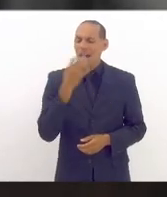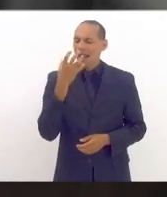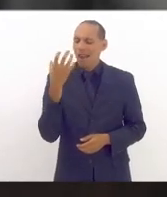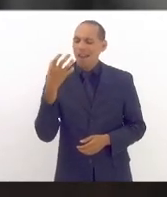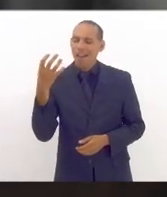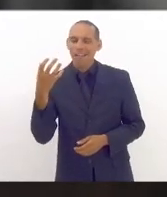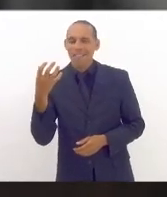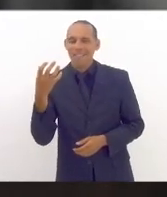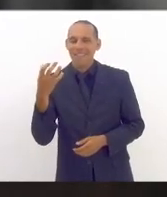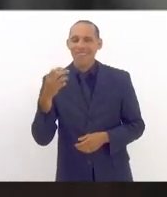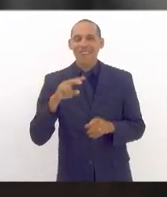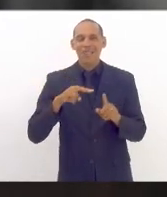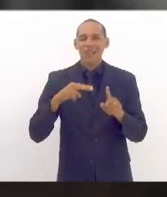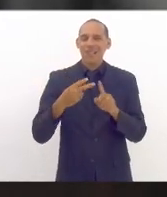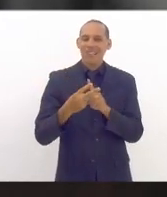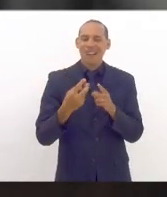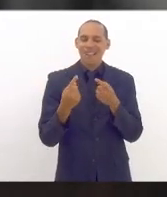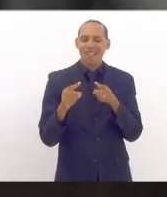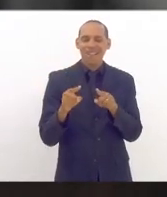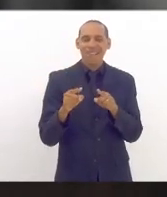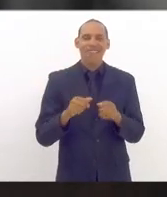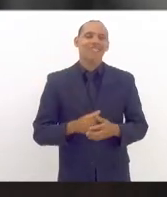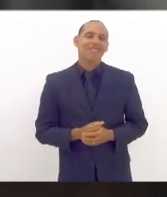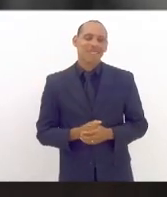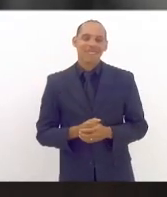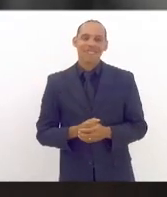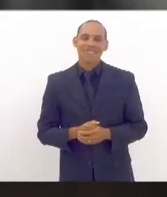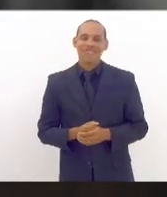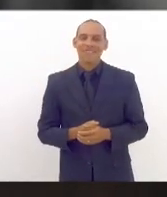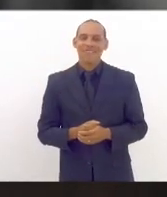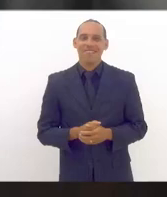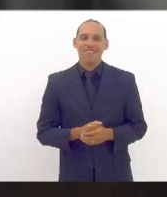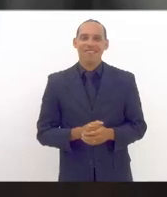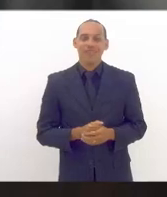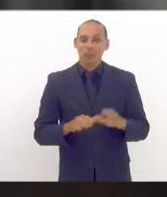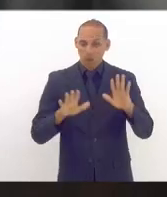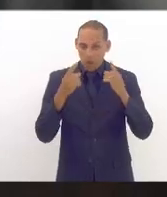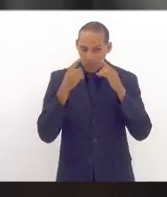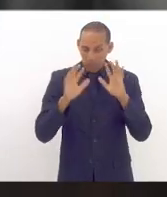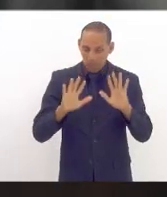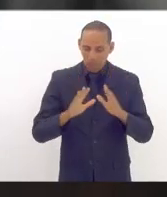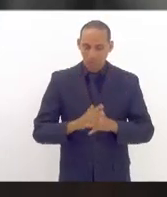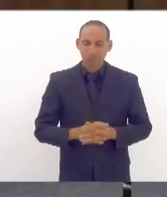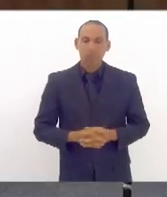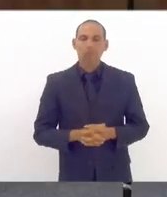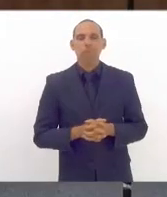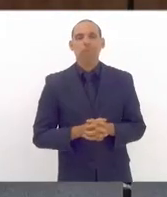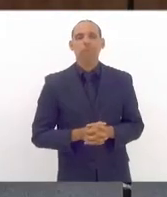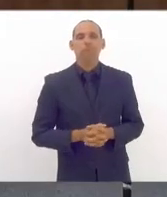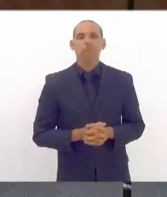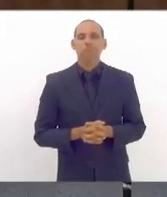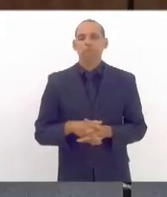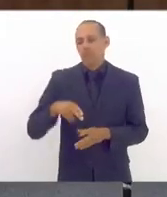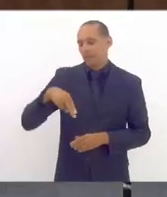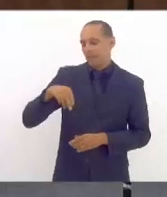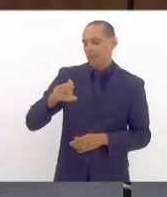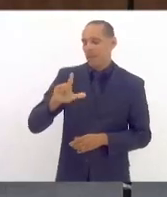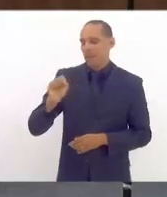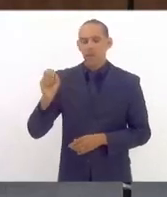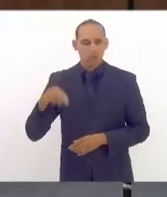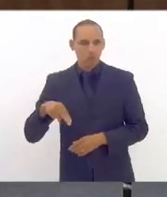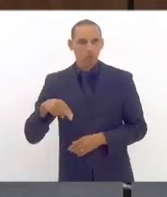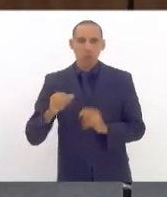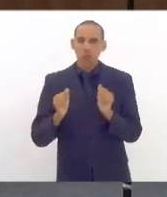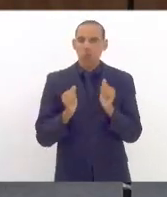sou podista de uma provocação a ele veja só o Nelson junto